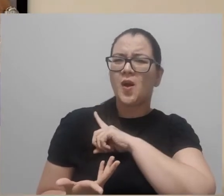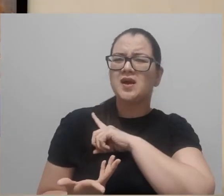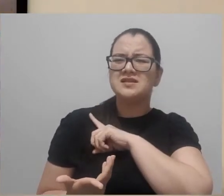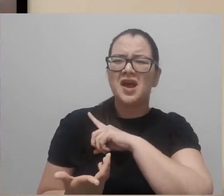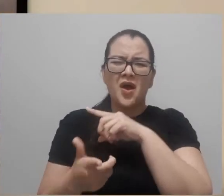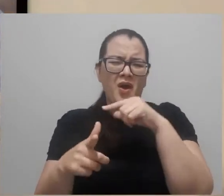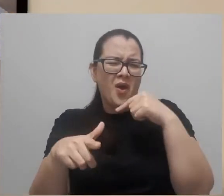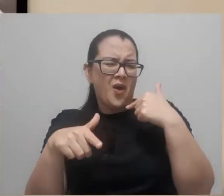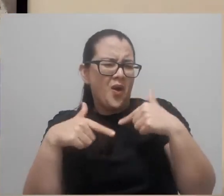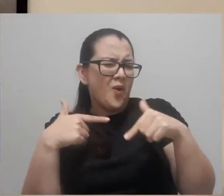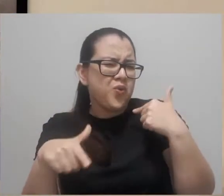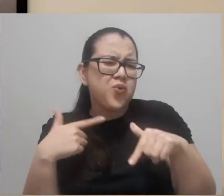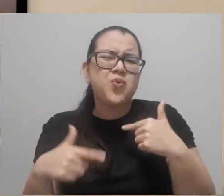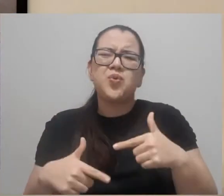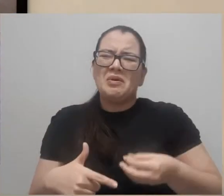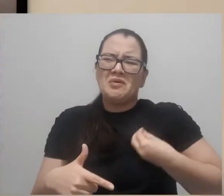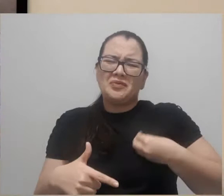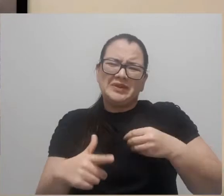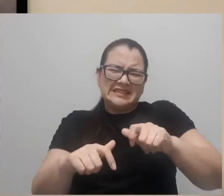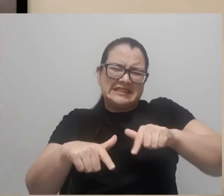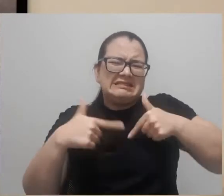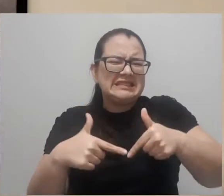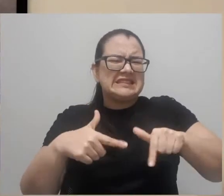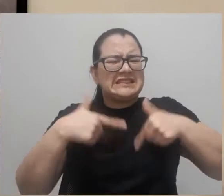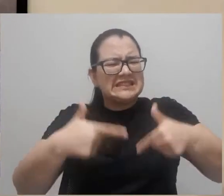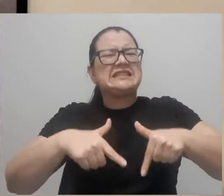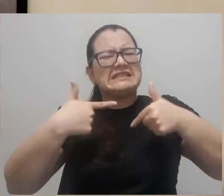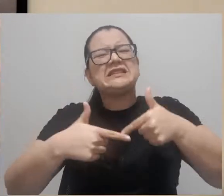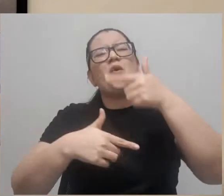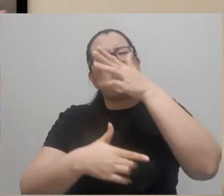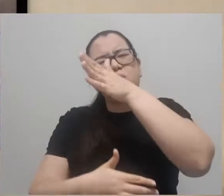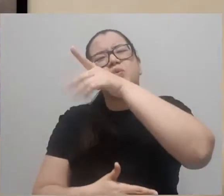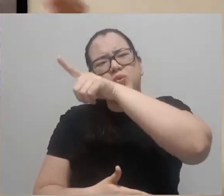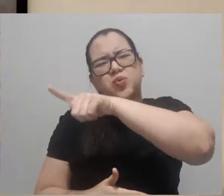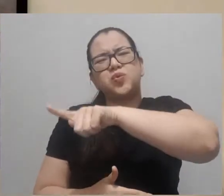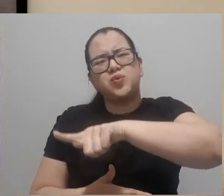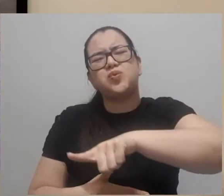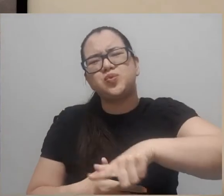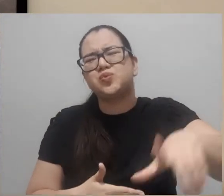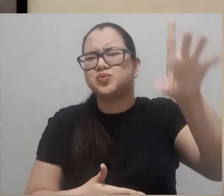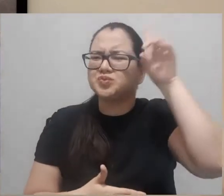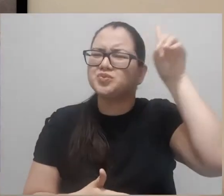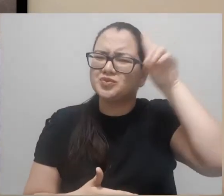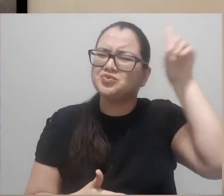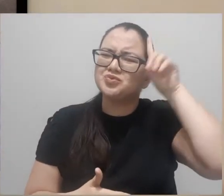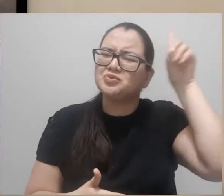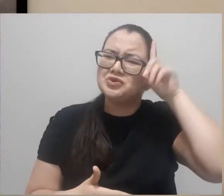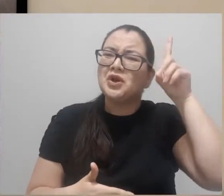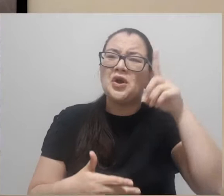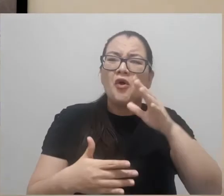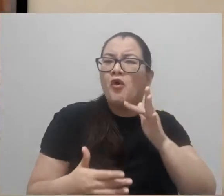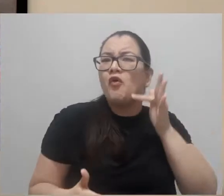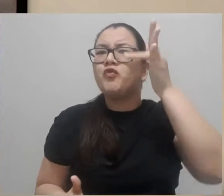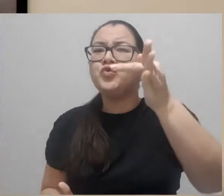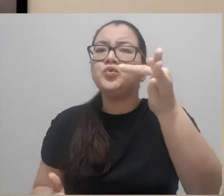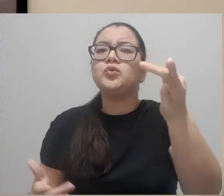nossos esforços, a nossa energia naquilo que rapidamente desaparece. Ao